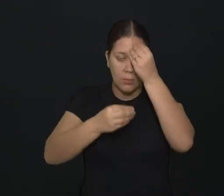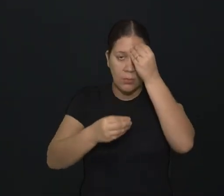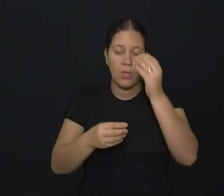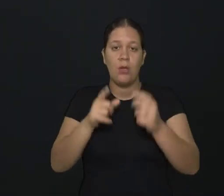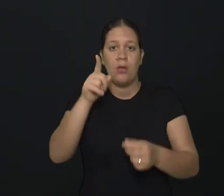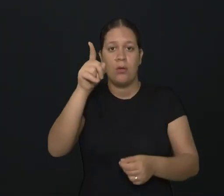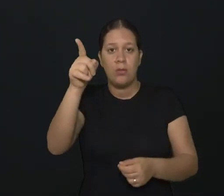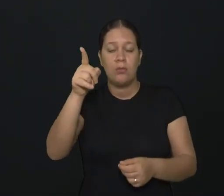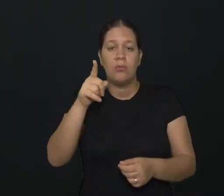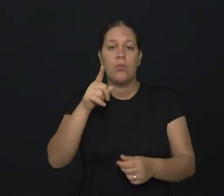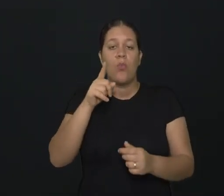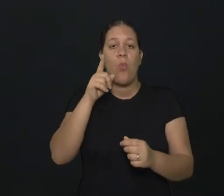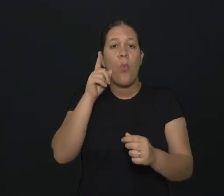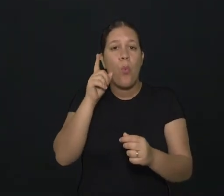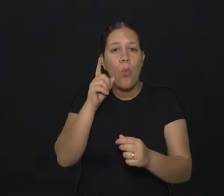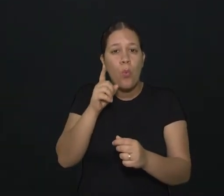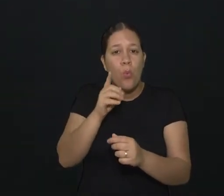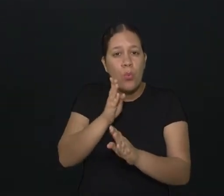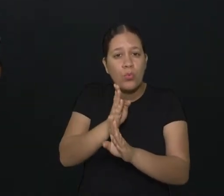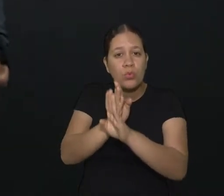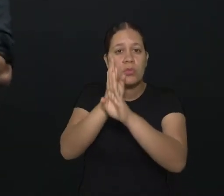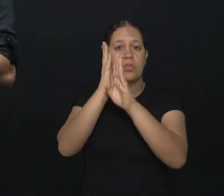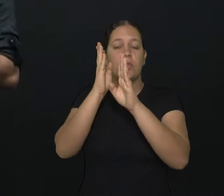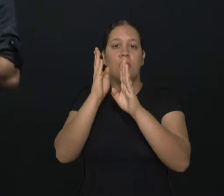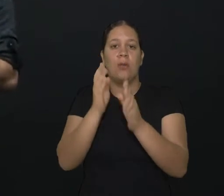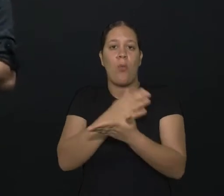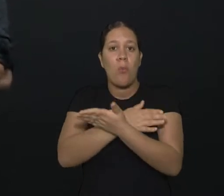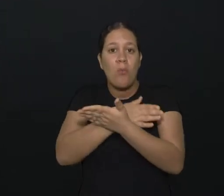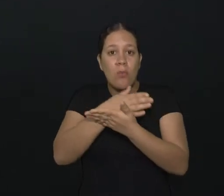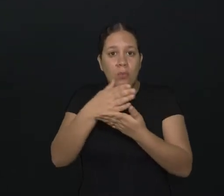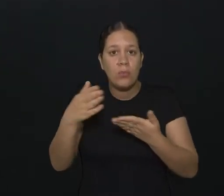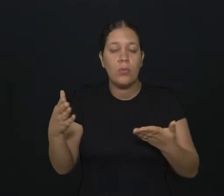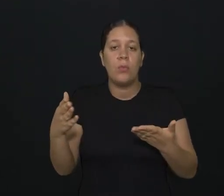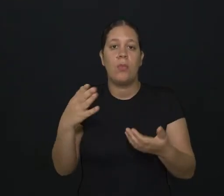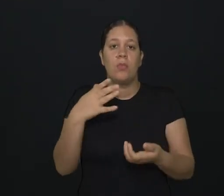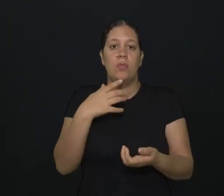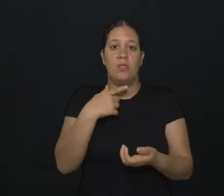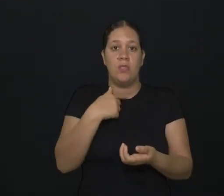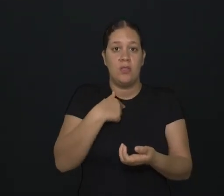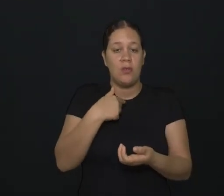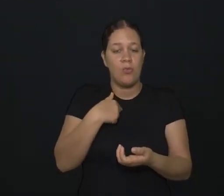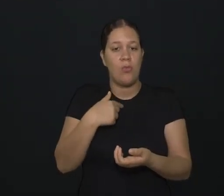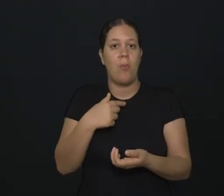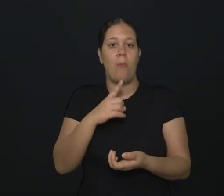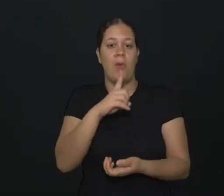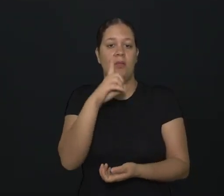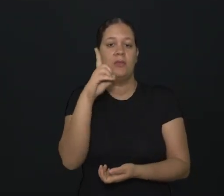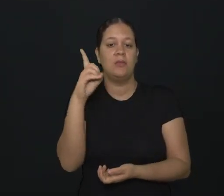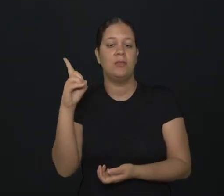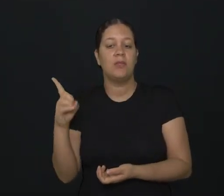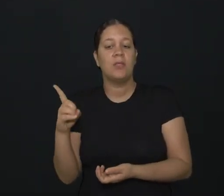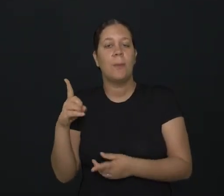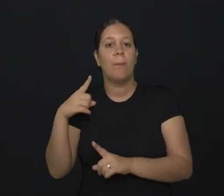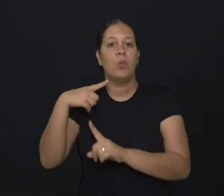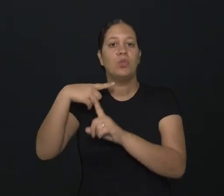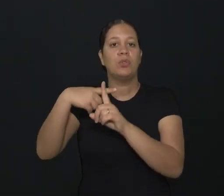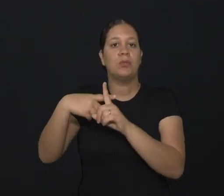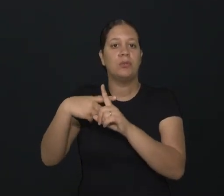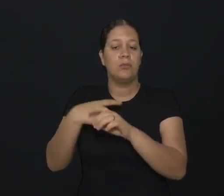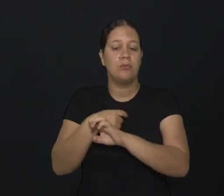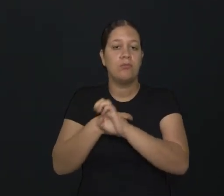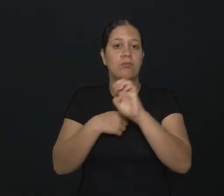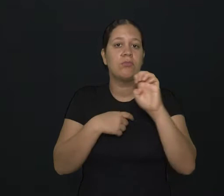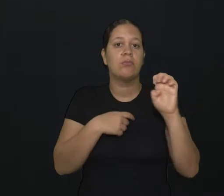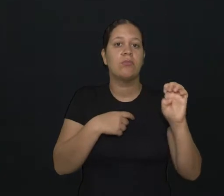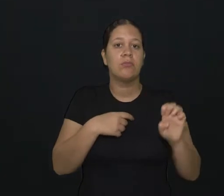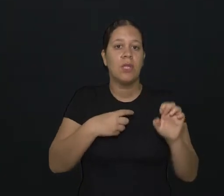Iniciando a partir aqui do ponto de encontro, que é chamado ponto de origem, se eu ando para a direita são valores positivos, se